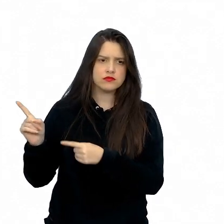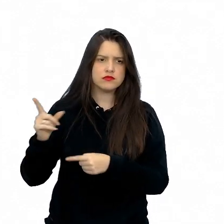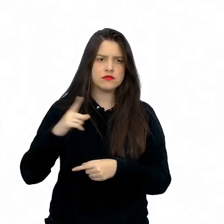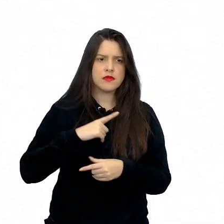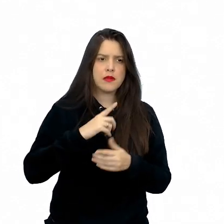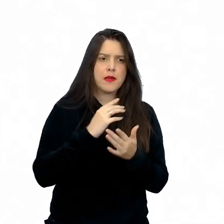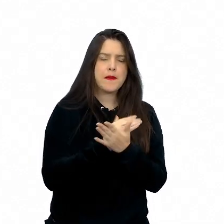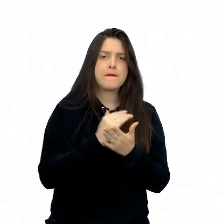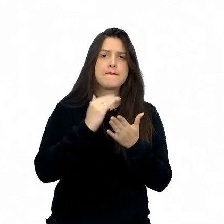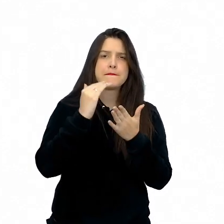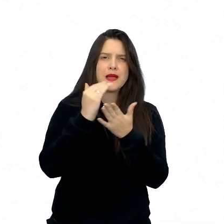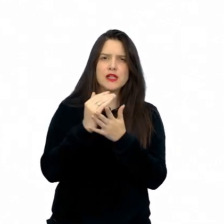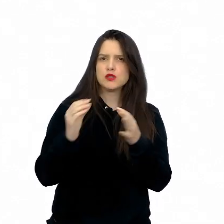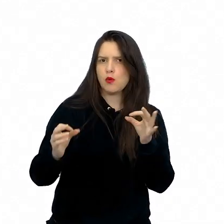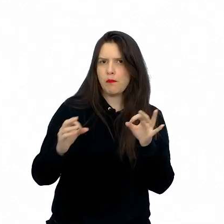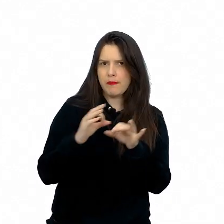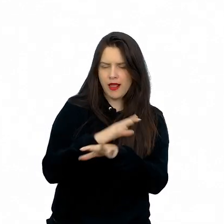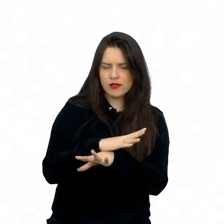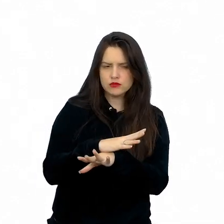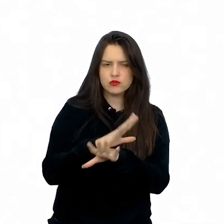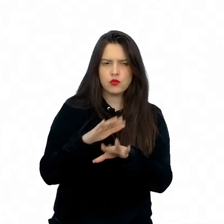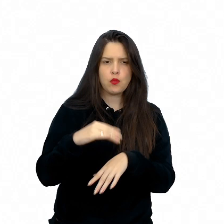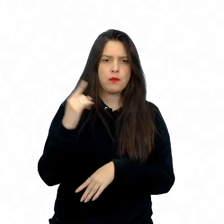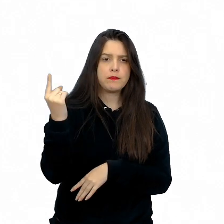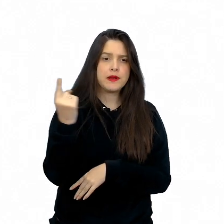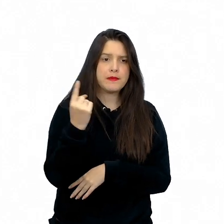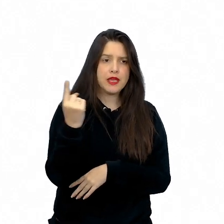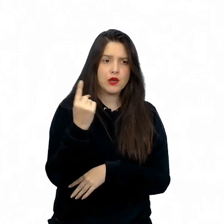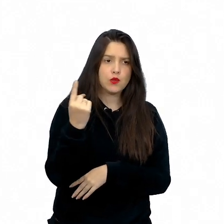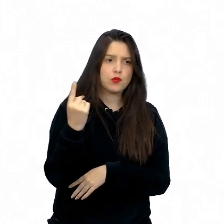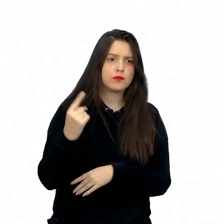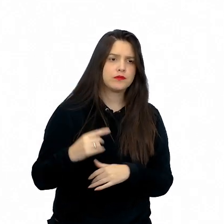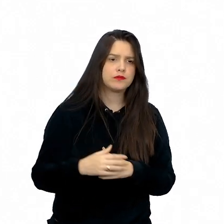bem mais complexo. Então, primeiro,